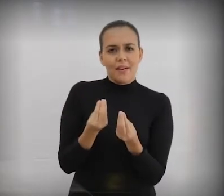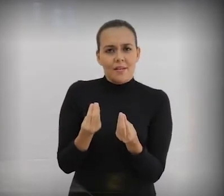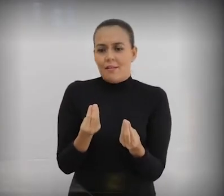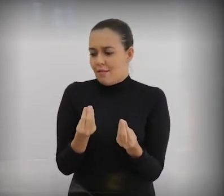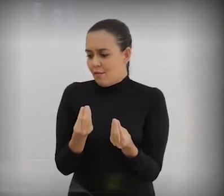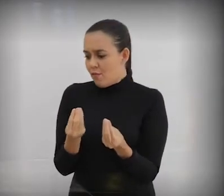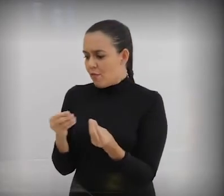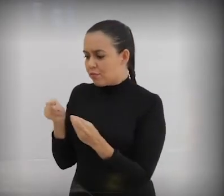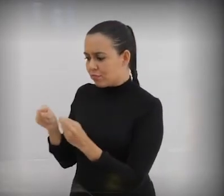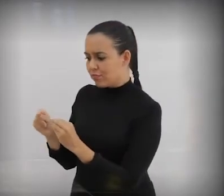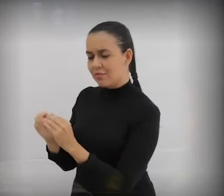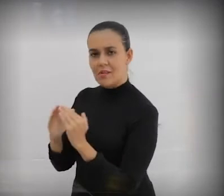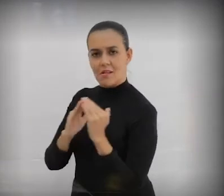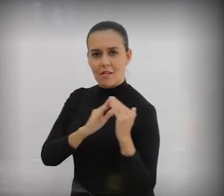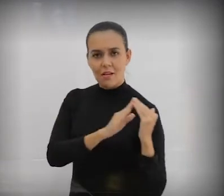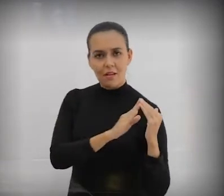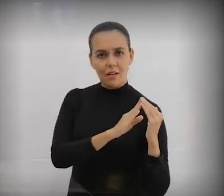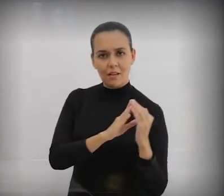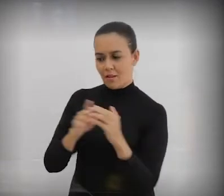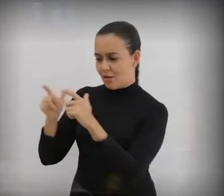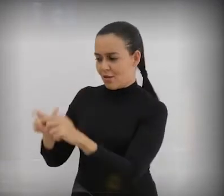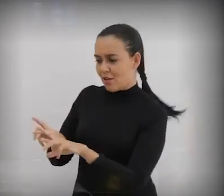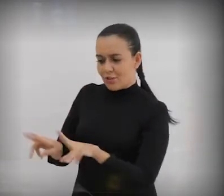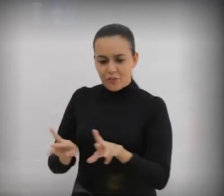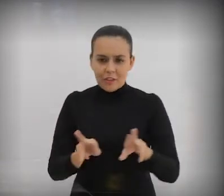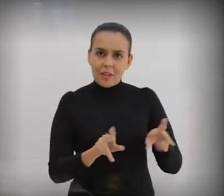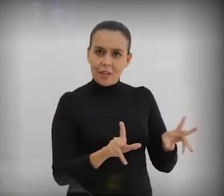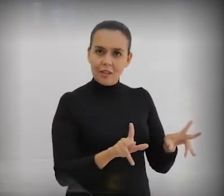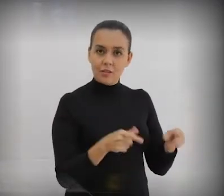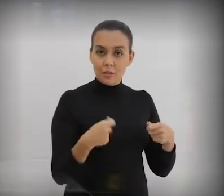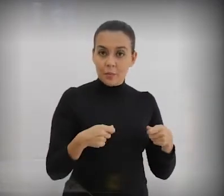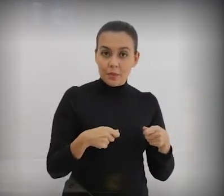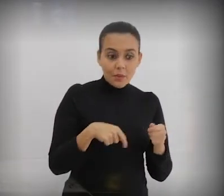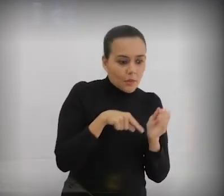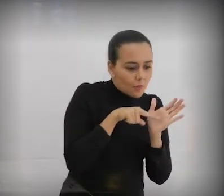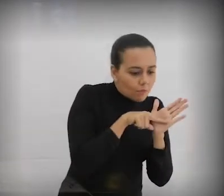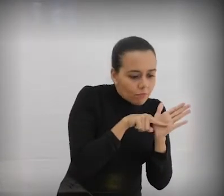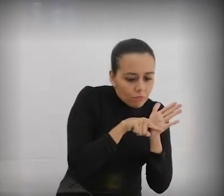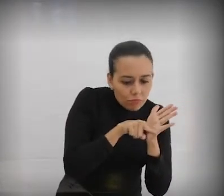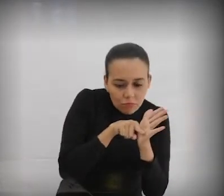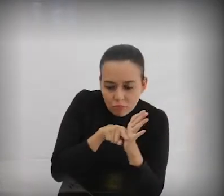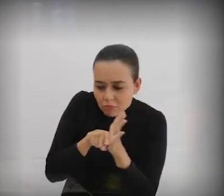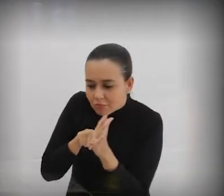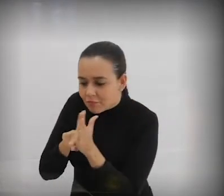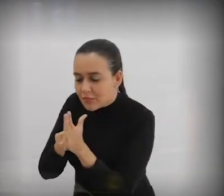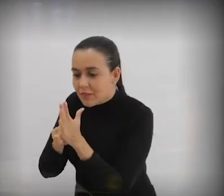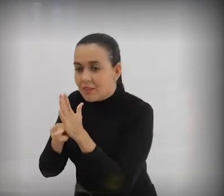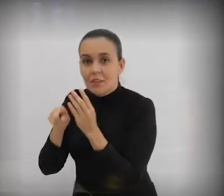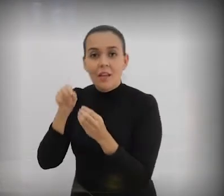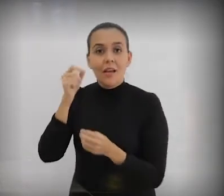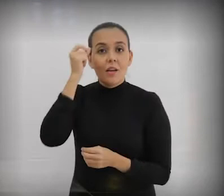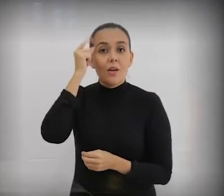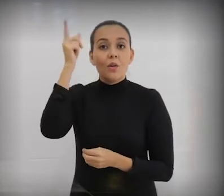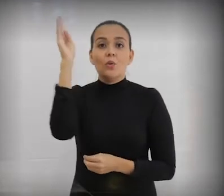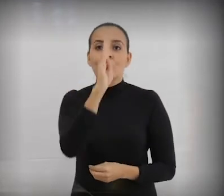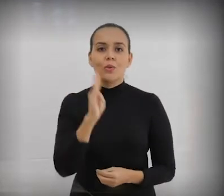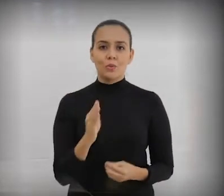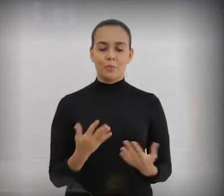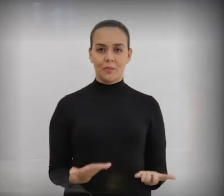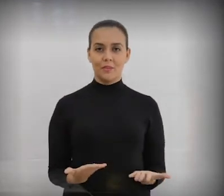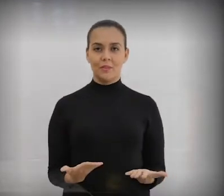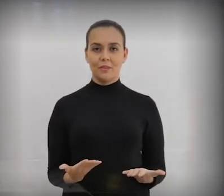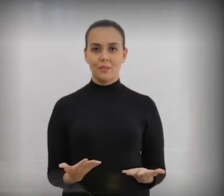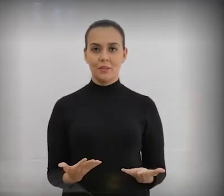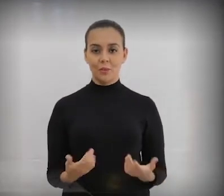esse viés. Afinal, é isso. Eu acho que essa frase do Elliot Sica em relação à cultura brasileira, assim, resume que a